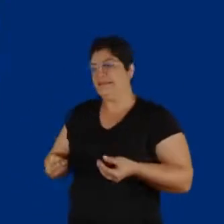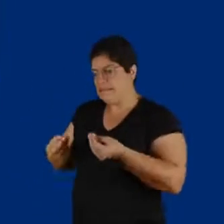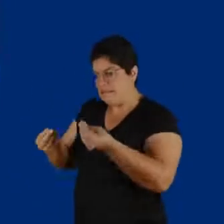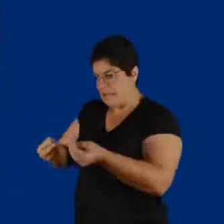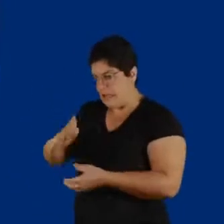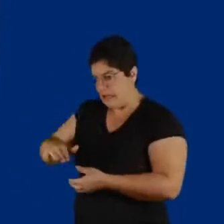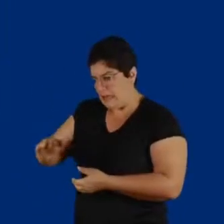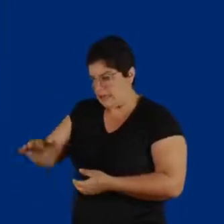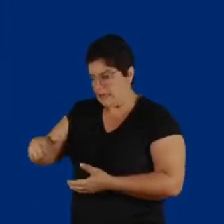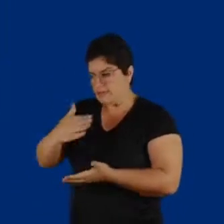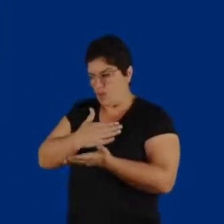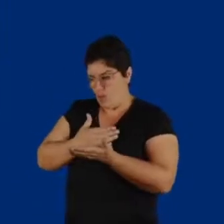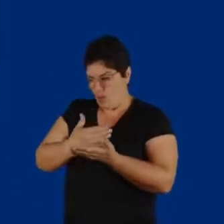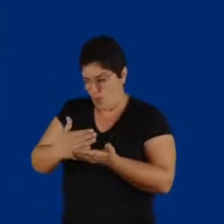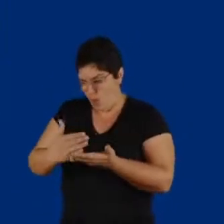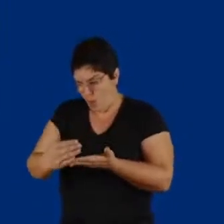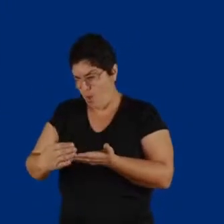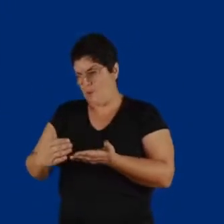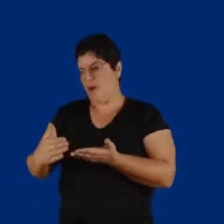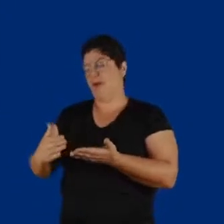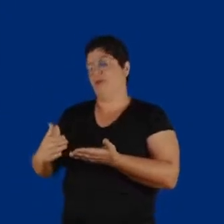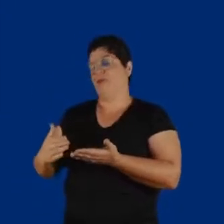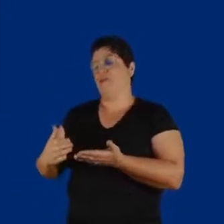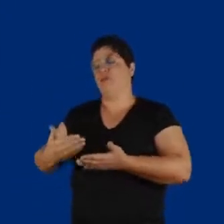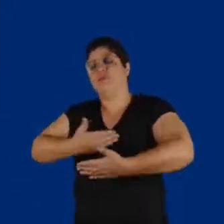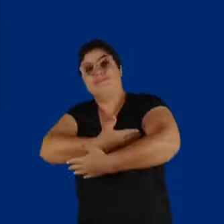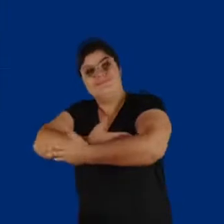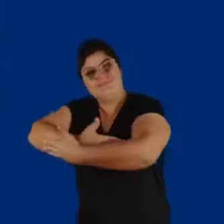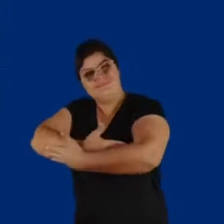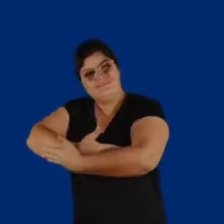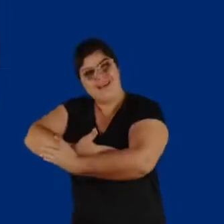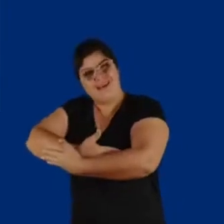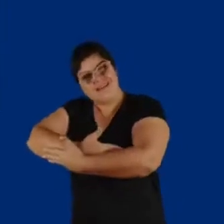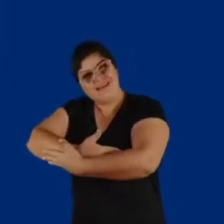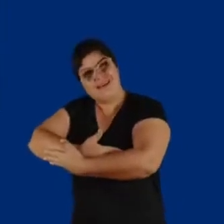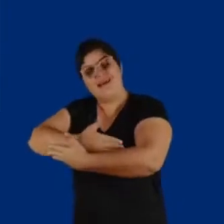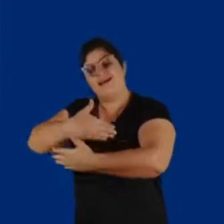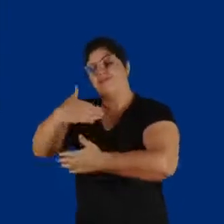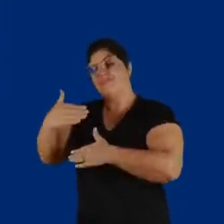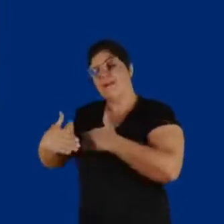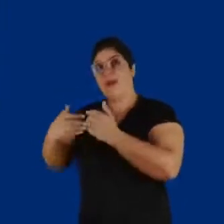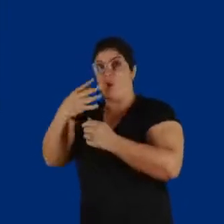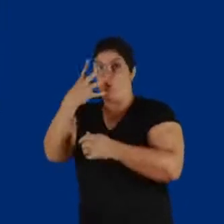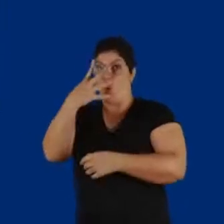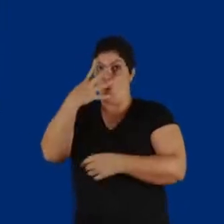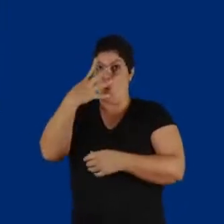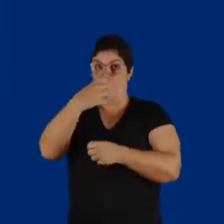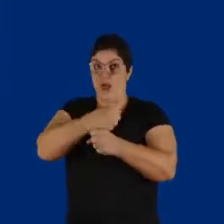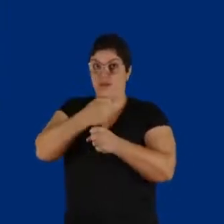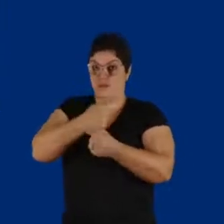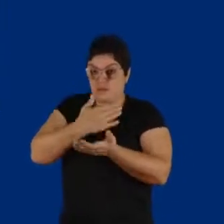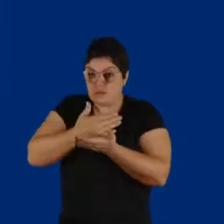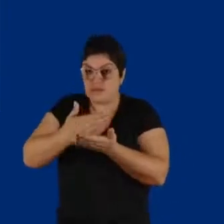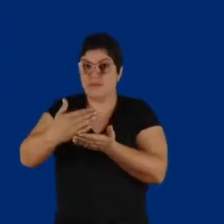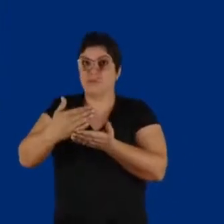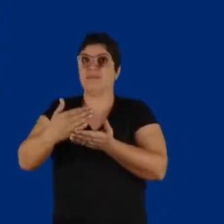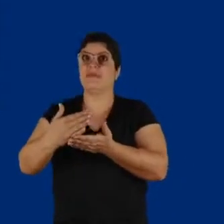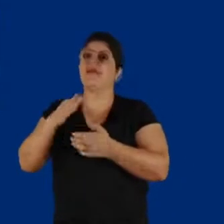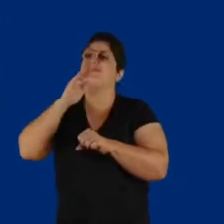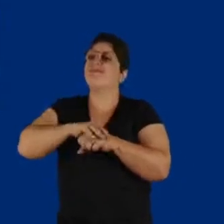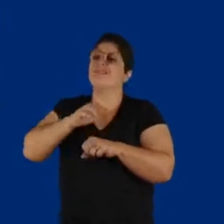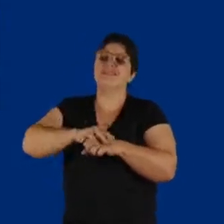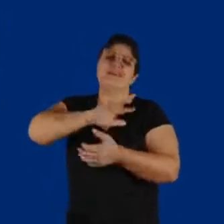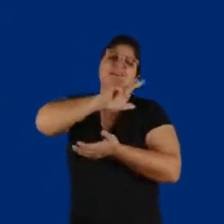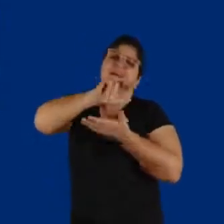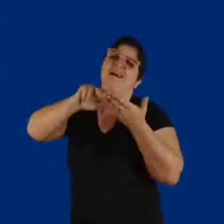desde o começo, no primeiro, no berçário, você com os primeiros 4 anos, você pode fazer muitas coisas com as crianças,